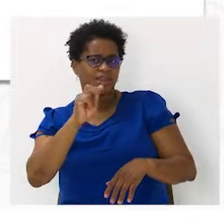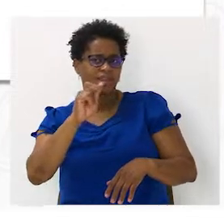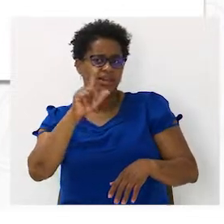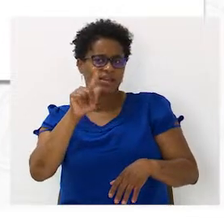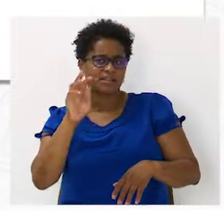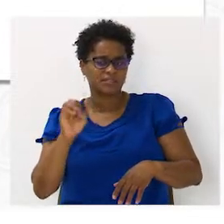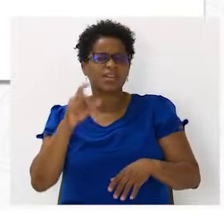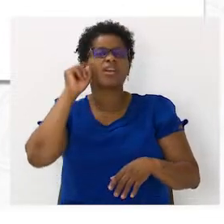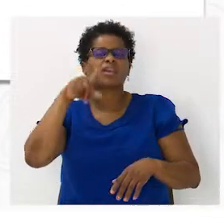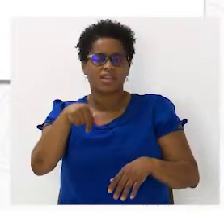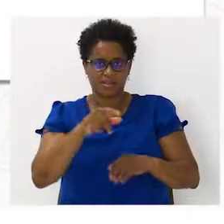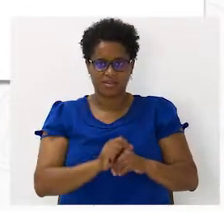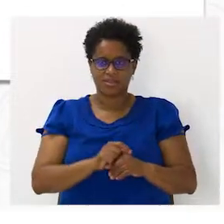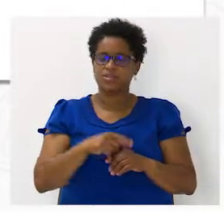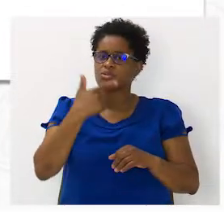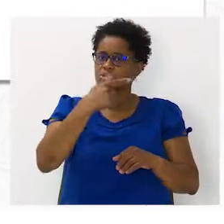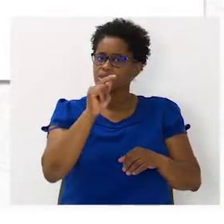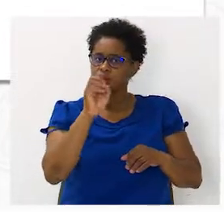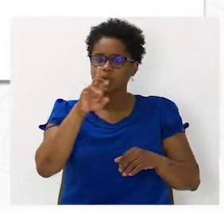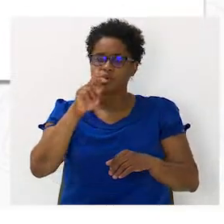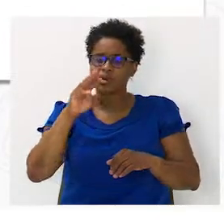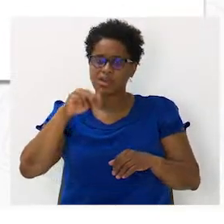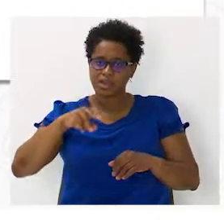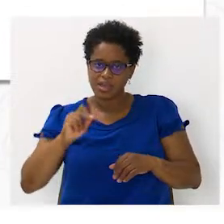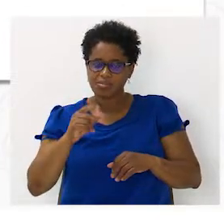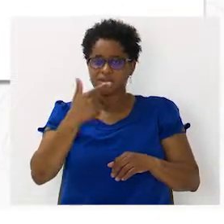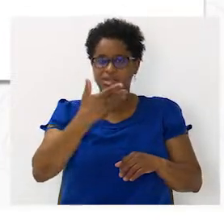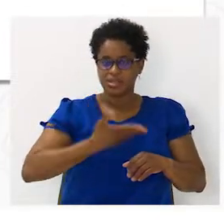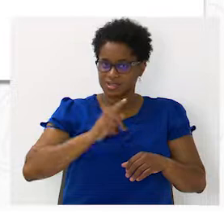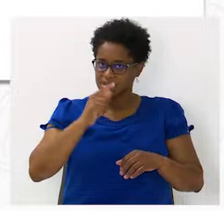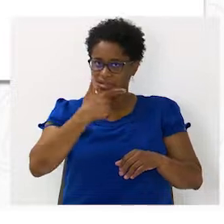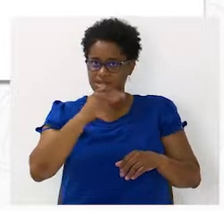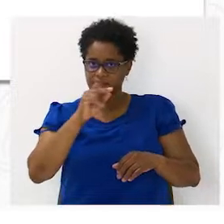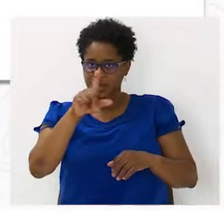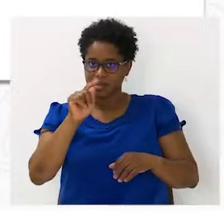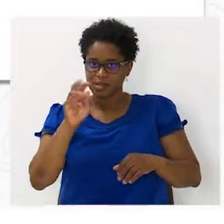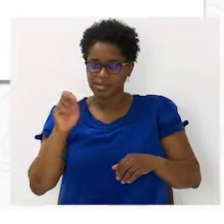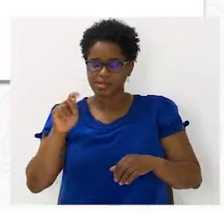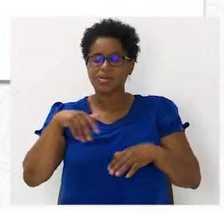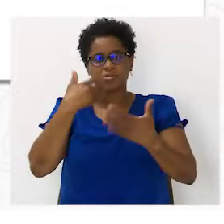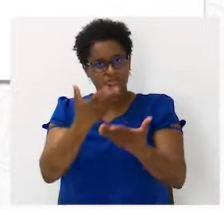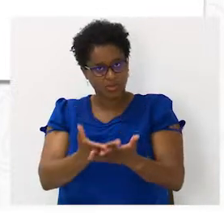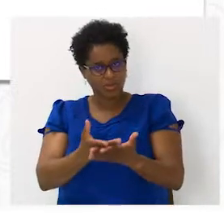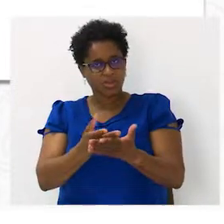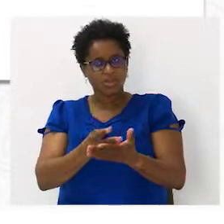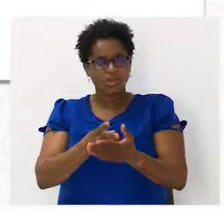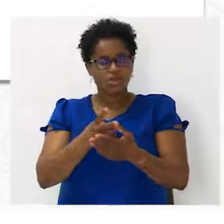Tales foi proposto pelo filósofo grego. Ele nasceu na Grécia.